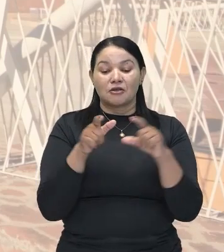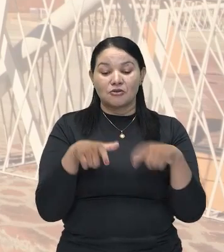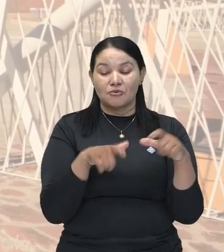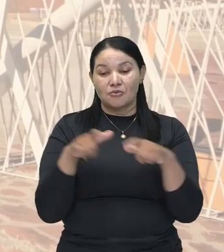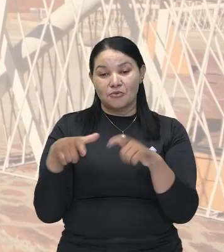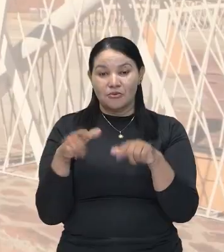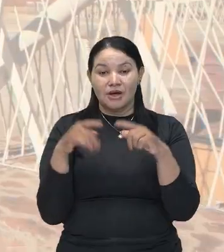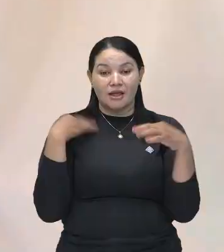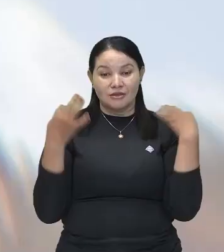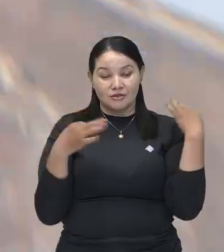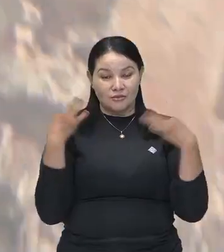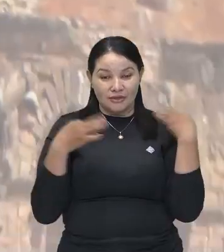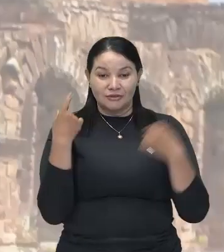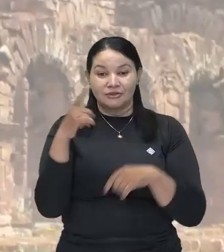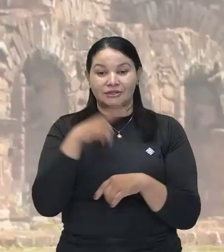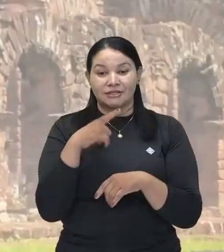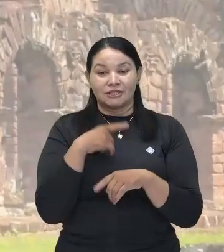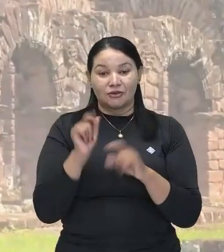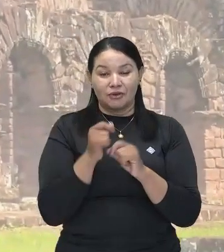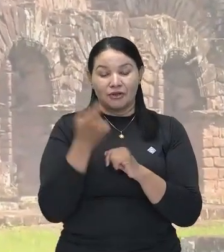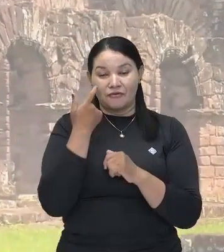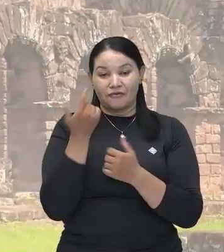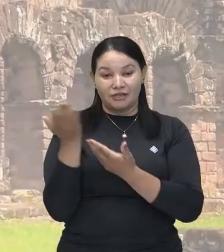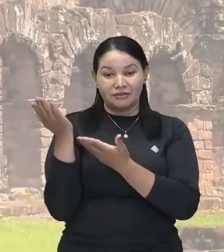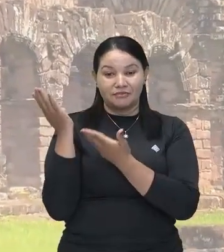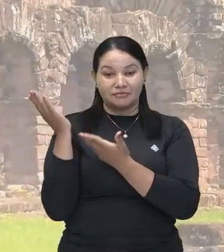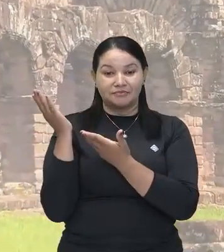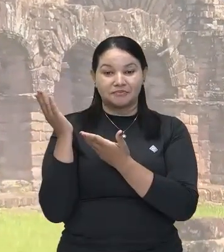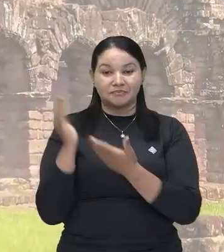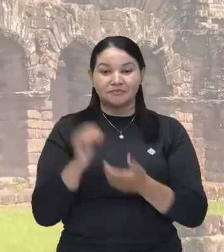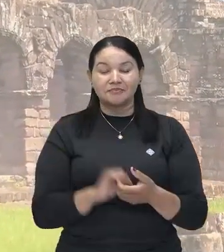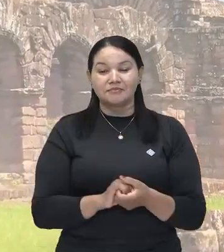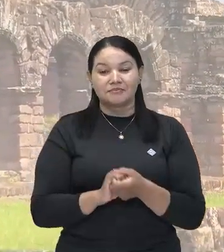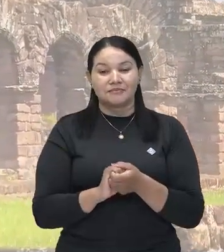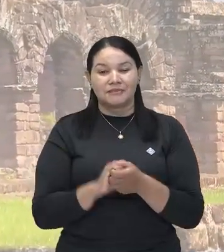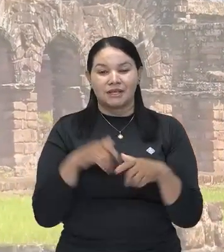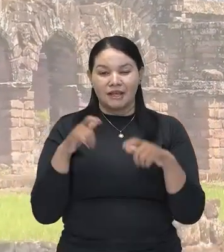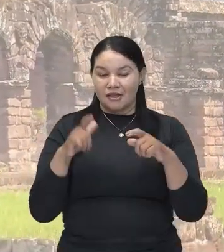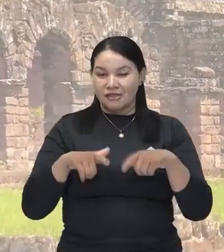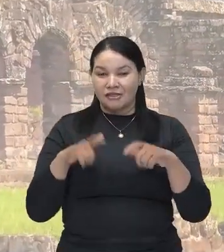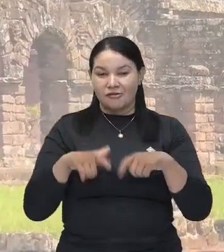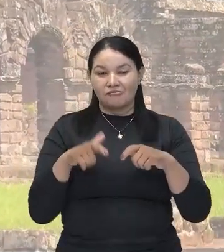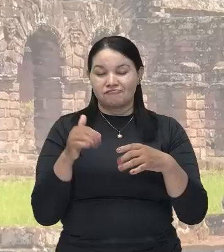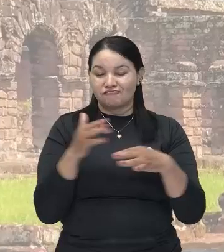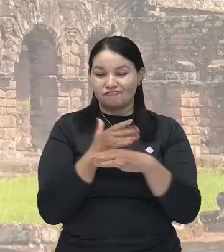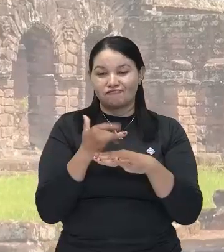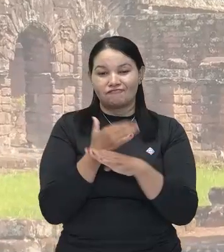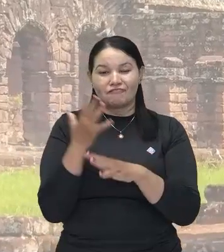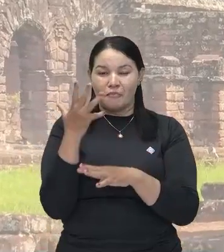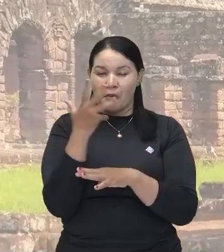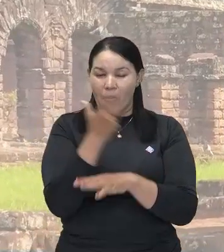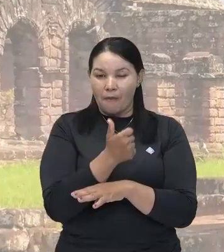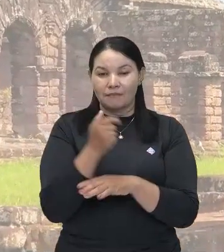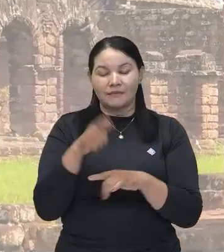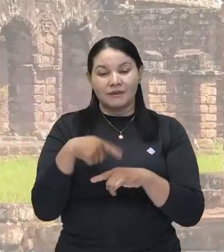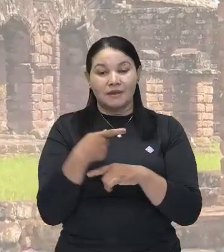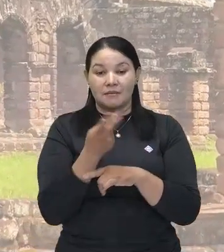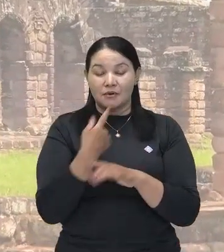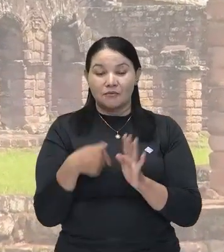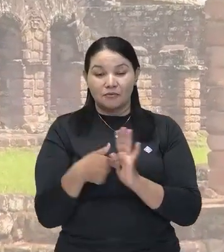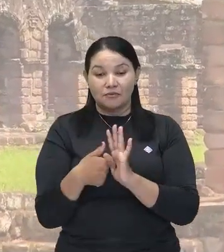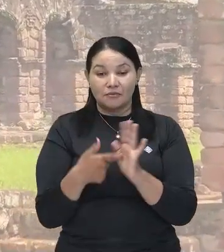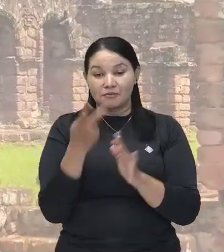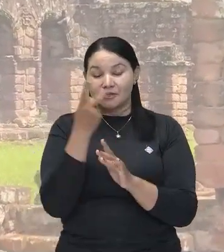país. Nós temos as missões jesuíticas. São locais, cidades, né, onde a presença